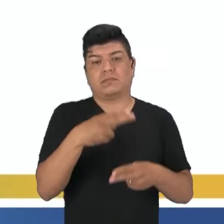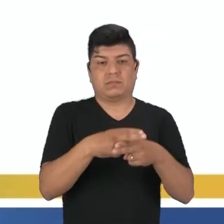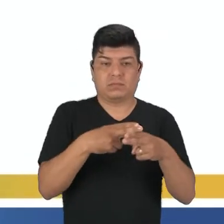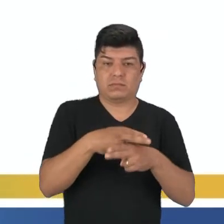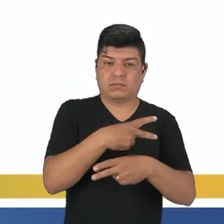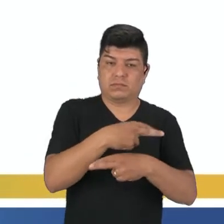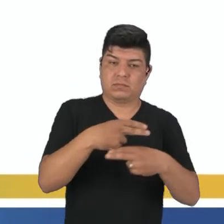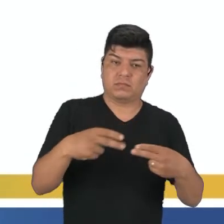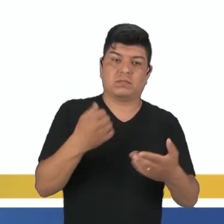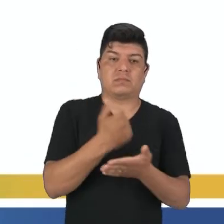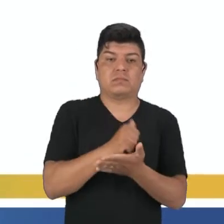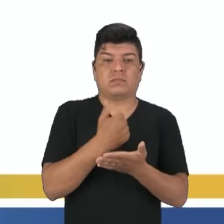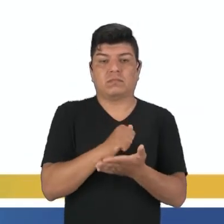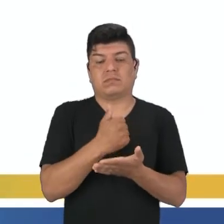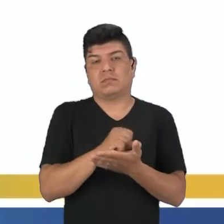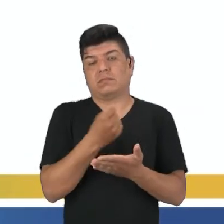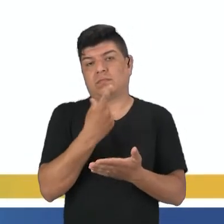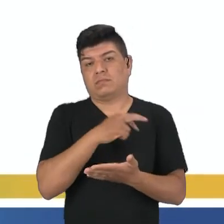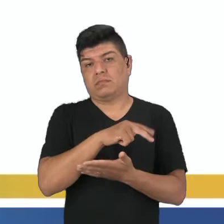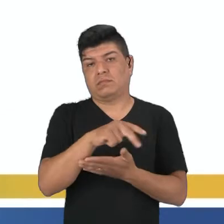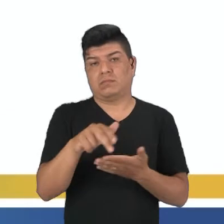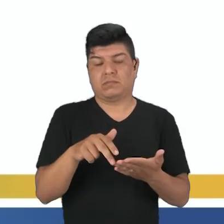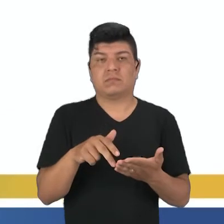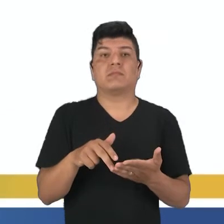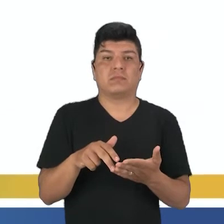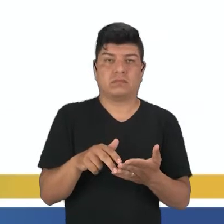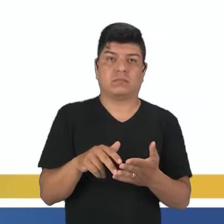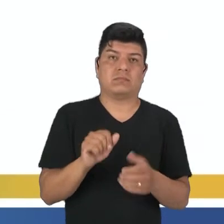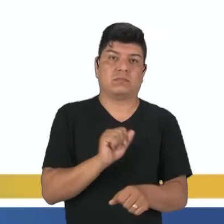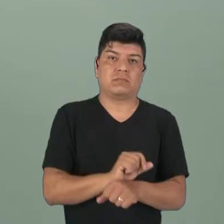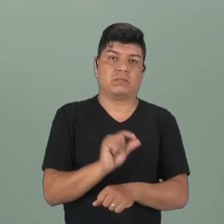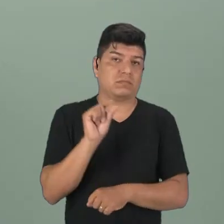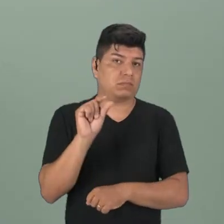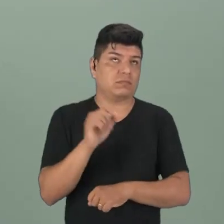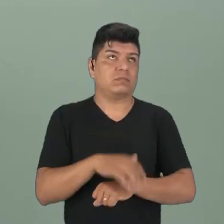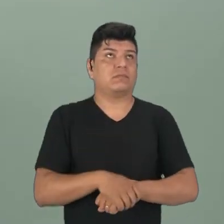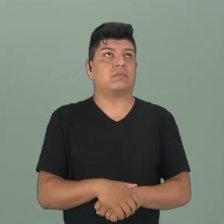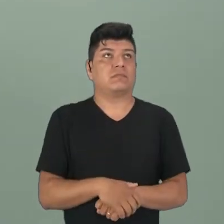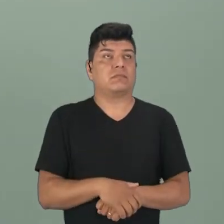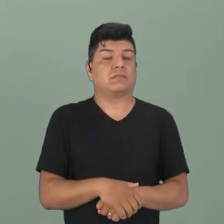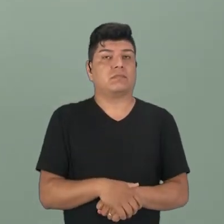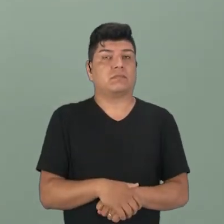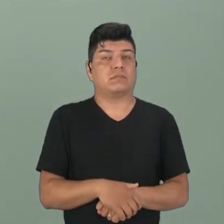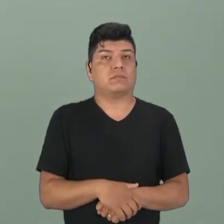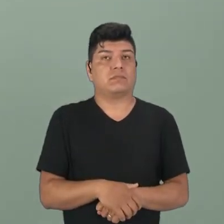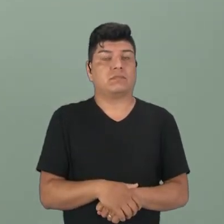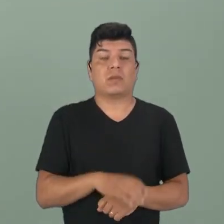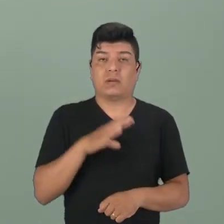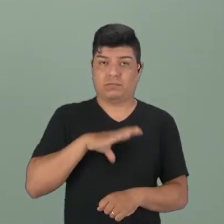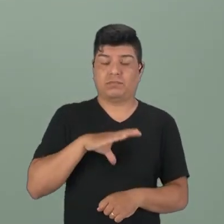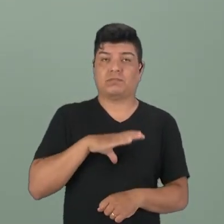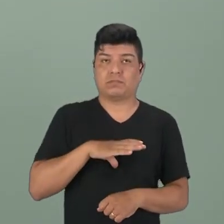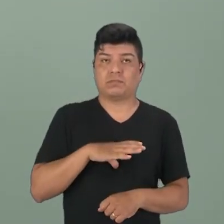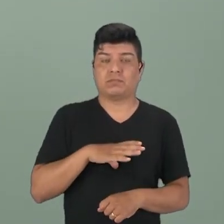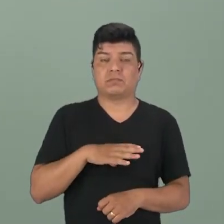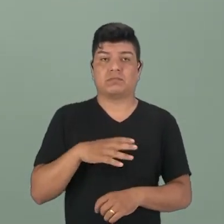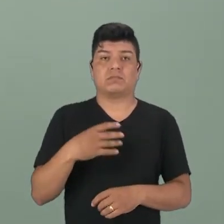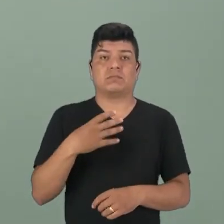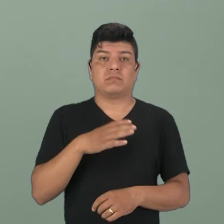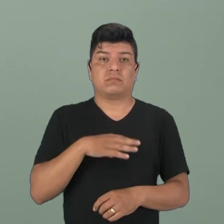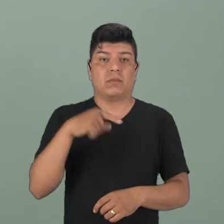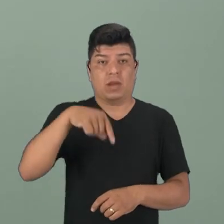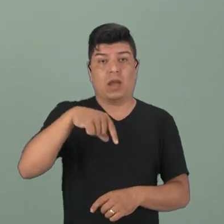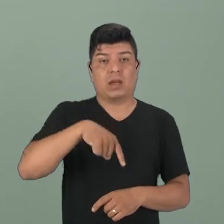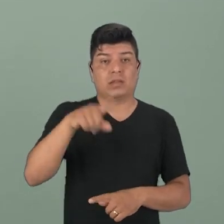ferramentas, medicamentos, entre outros. Parando aqui só um pouquinho. a cidade, essa urbanização